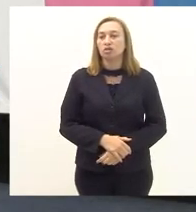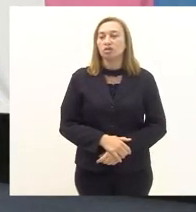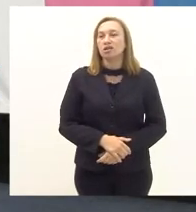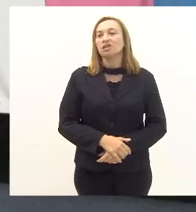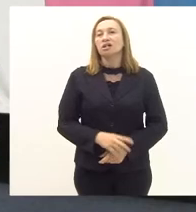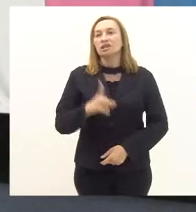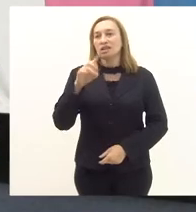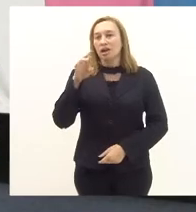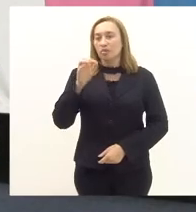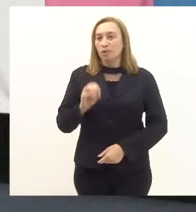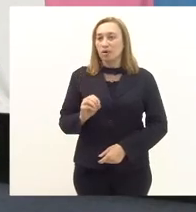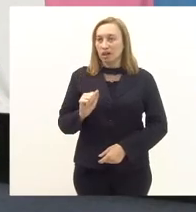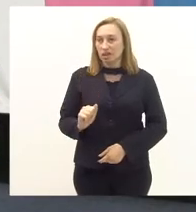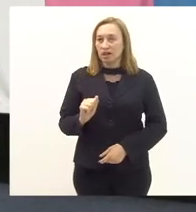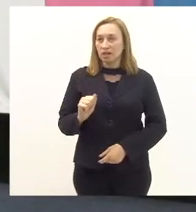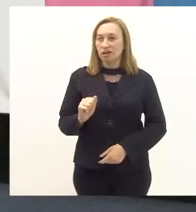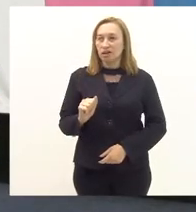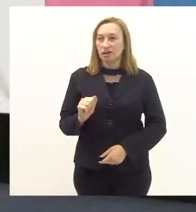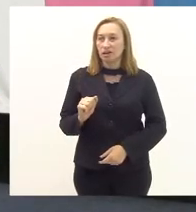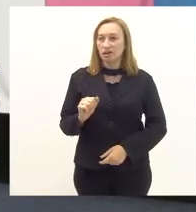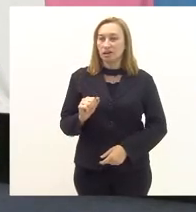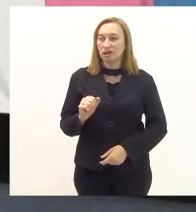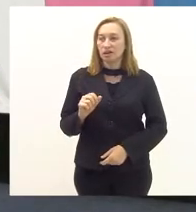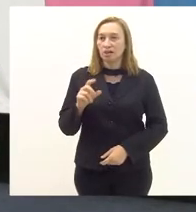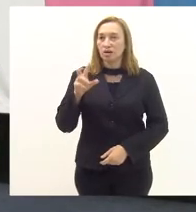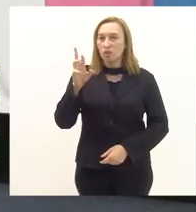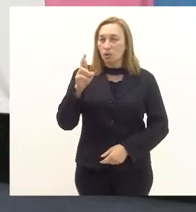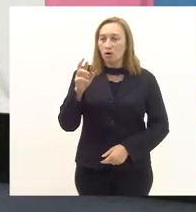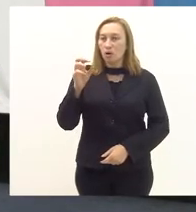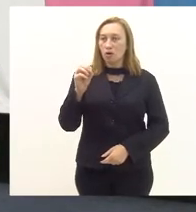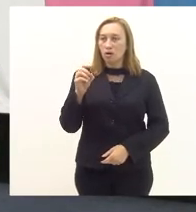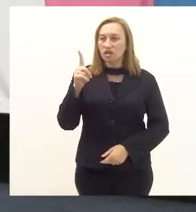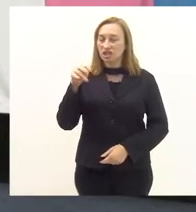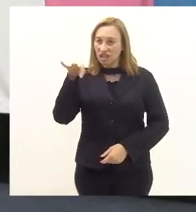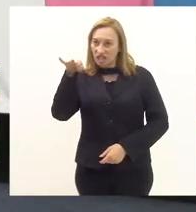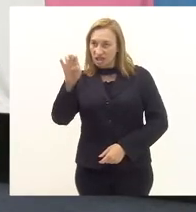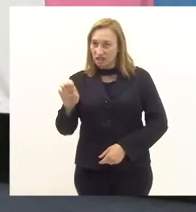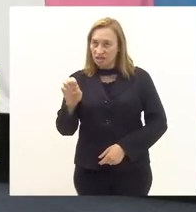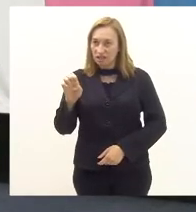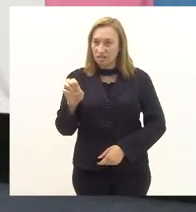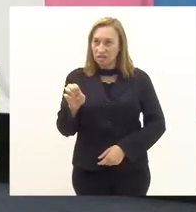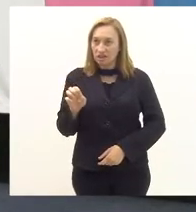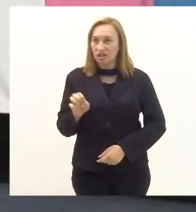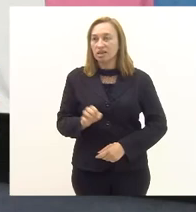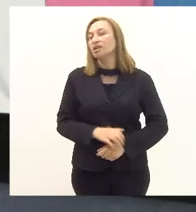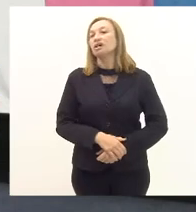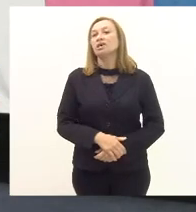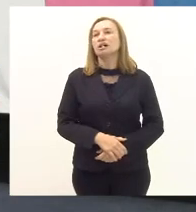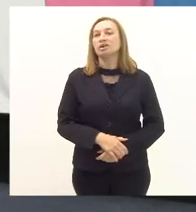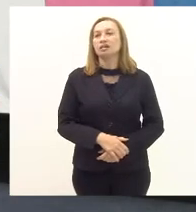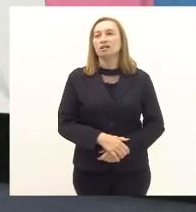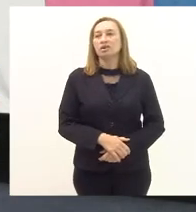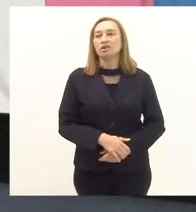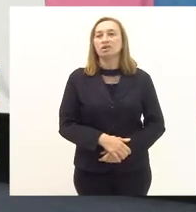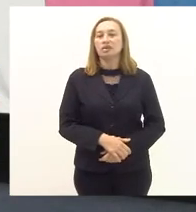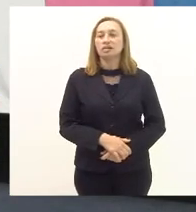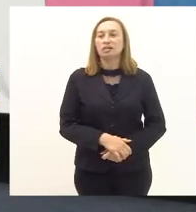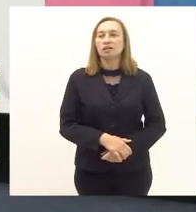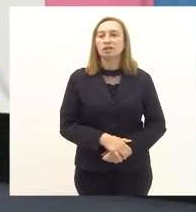Mas, então, Ferreira está errado. Ferreira está certo. É Ferreira Rodrigues. É Ferreira Rodrigues, mas você... É conhecida como Rodrigues, isso, Débora mas